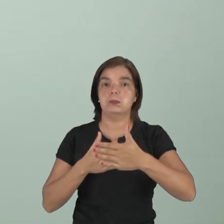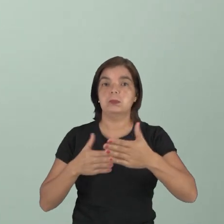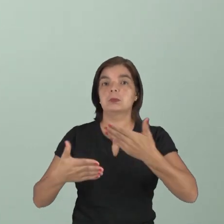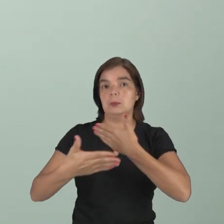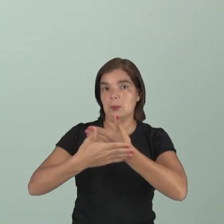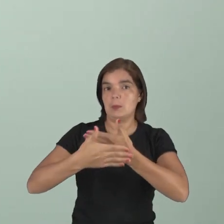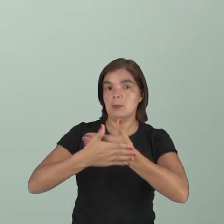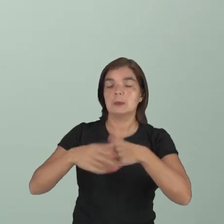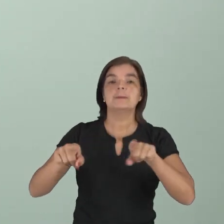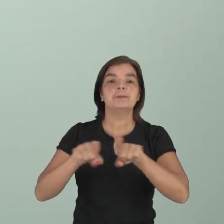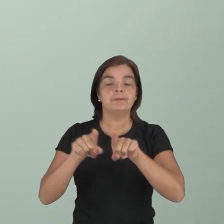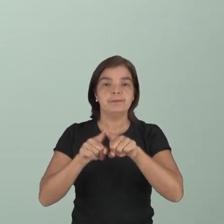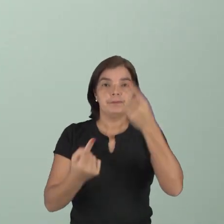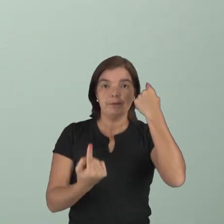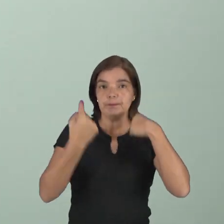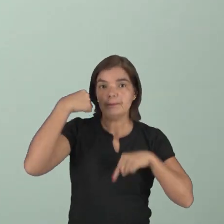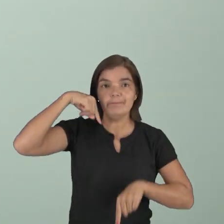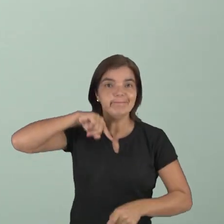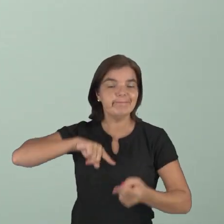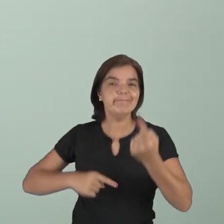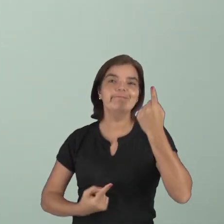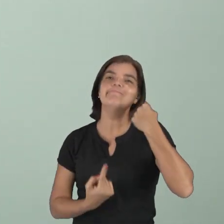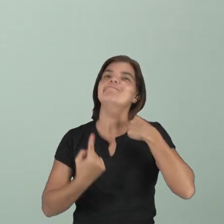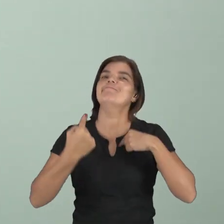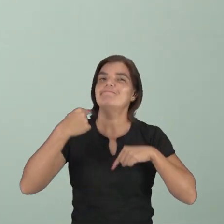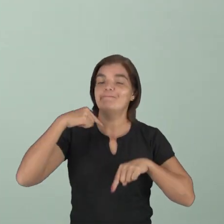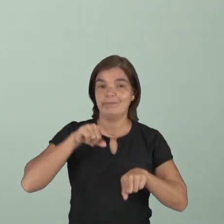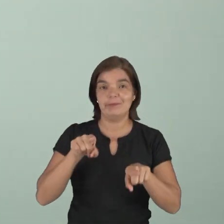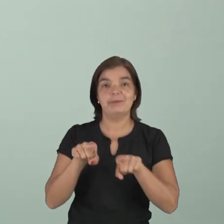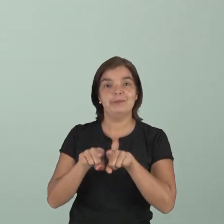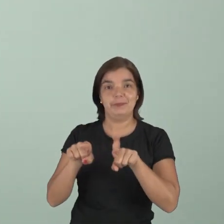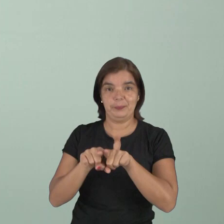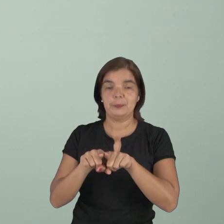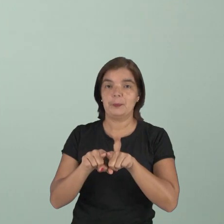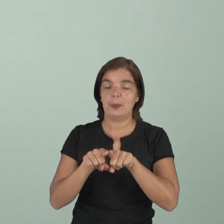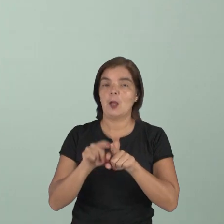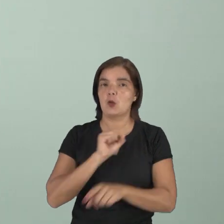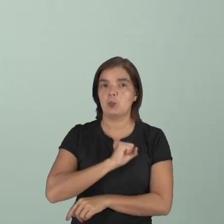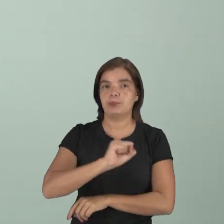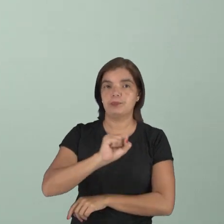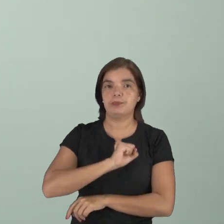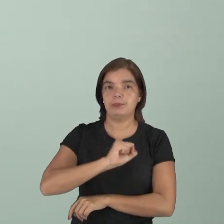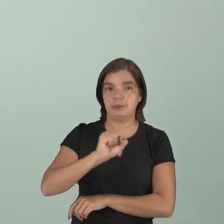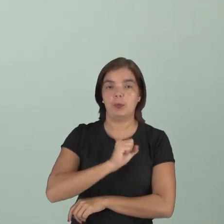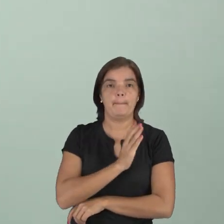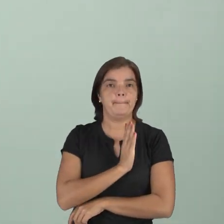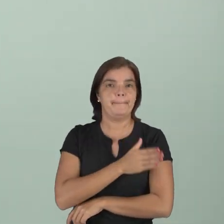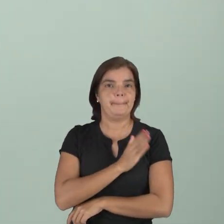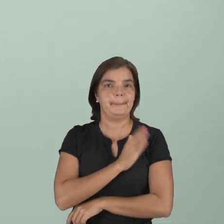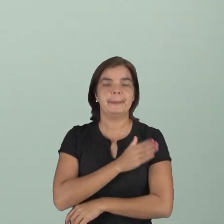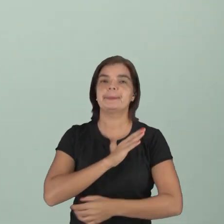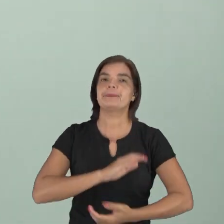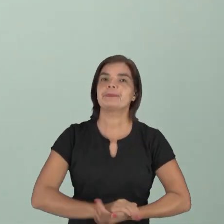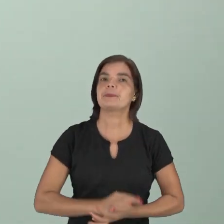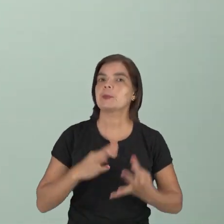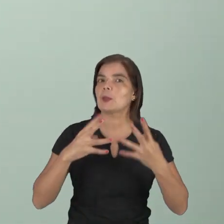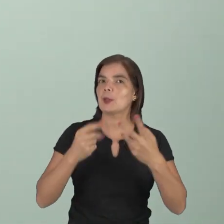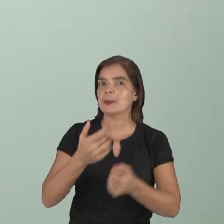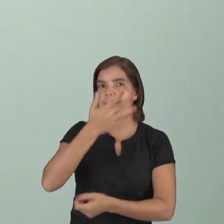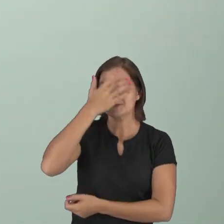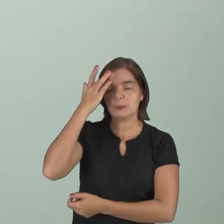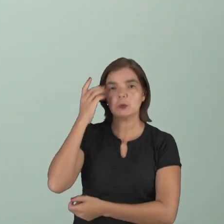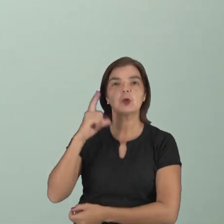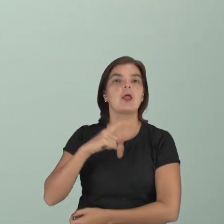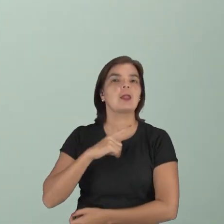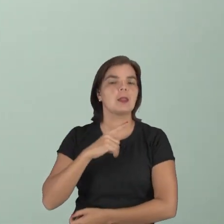artérias. Então, é a força que o próprio sangue exerce na parede das artérias ao ser bombeado pelo coração. Todo mundo aí